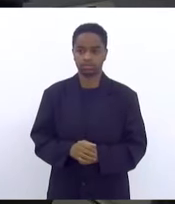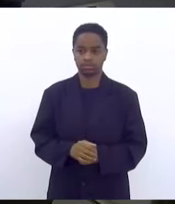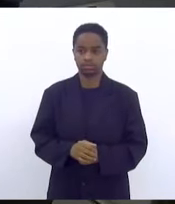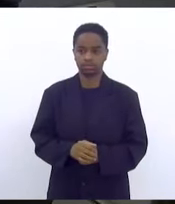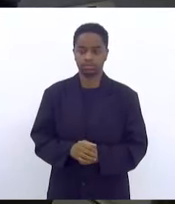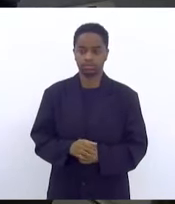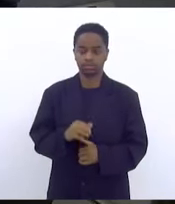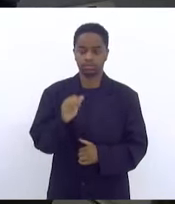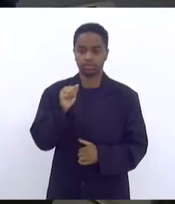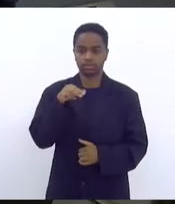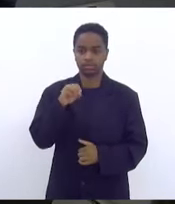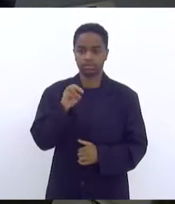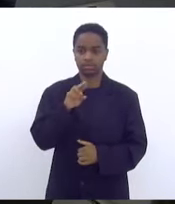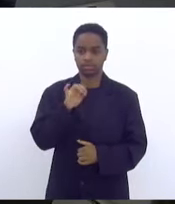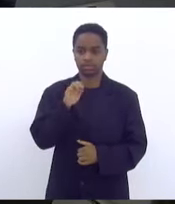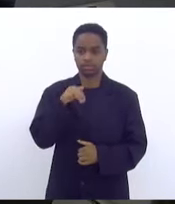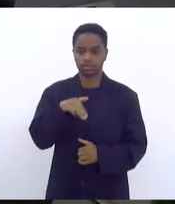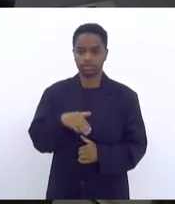Deputado Rodrigo Amorim.